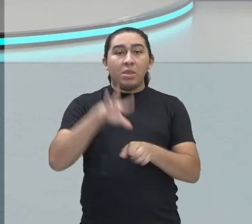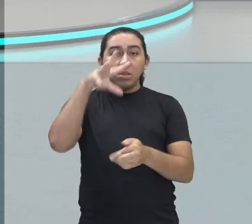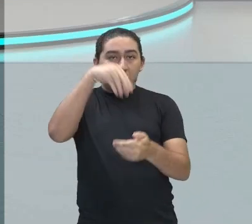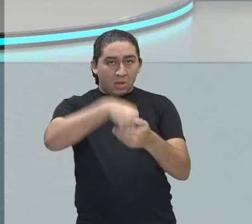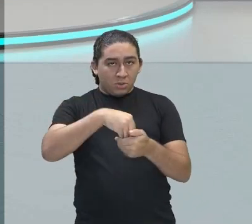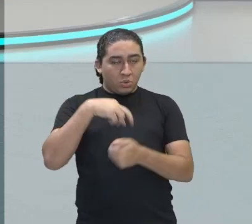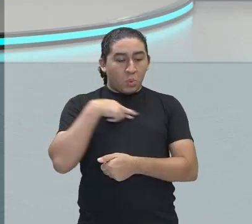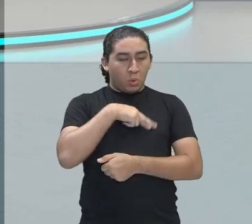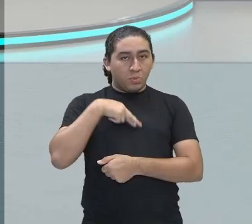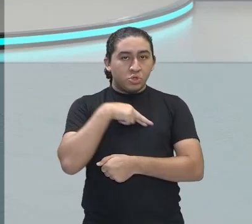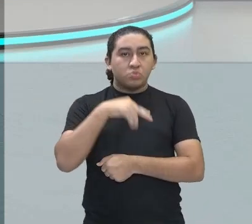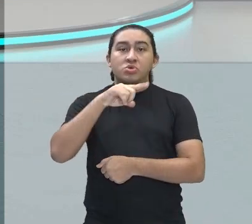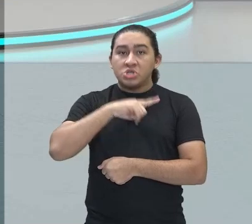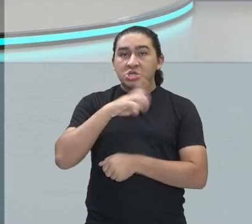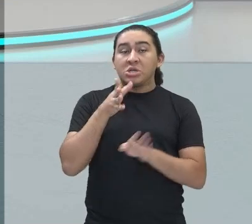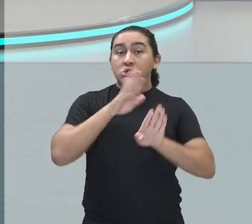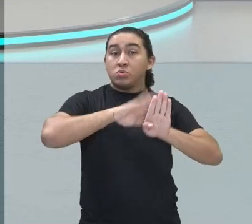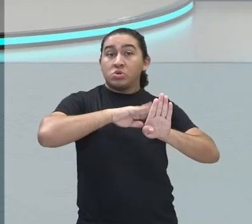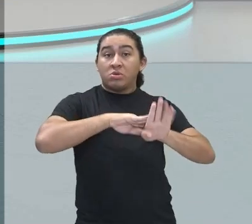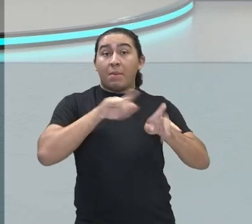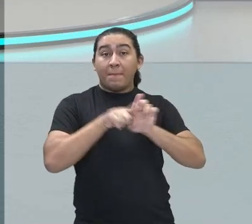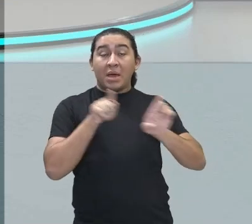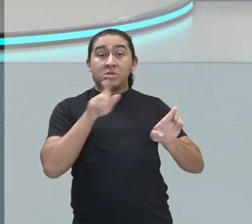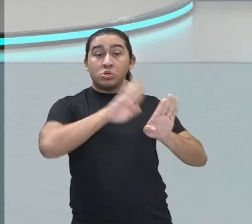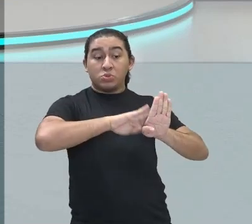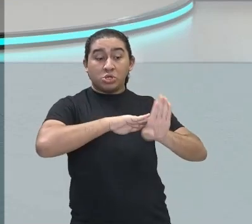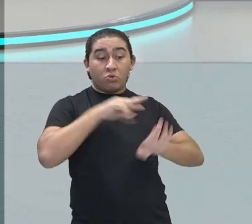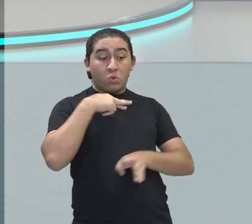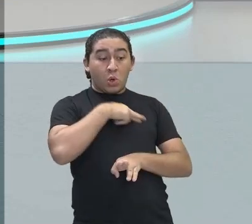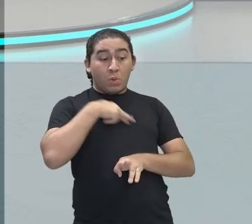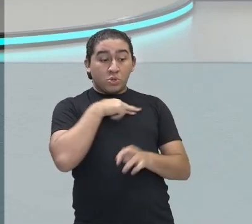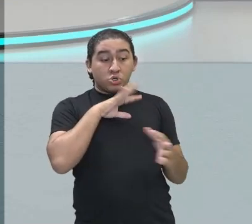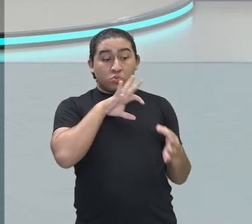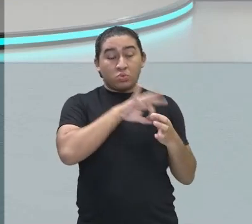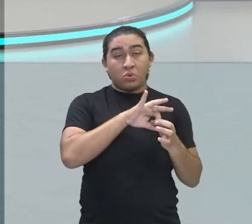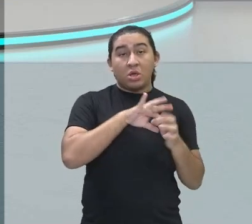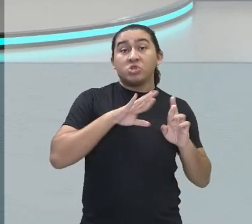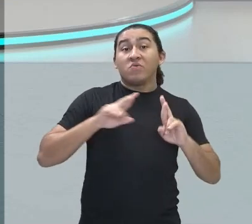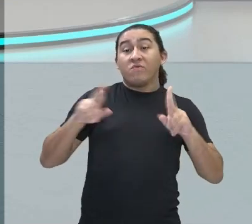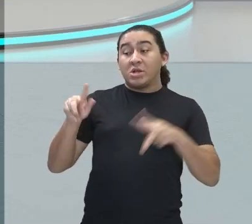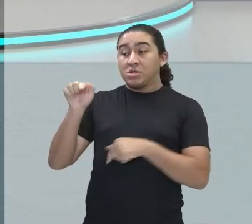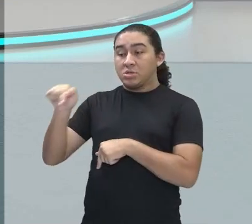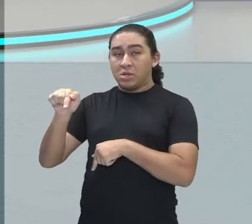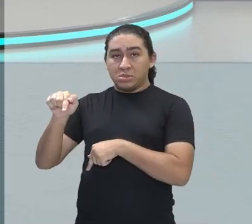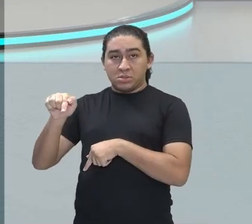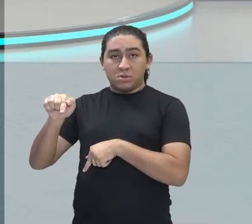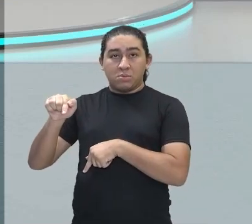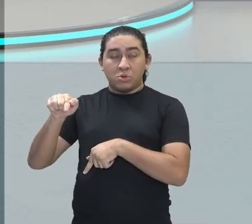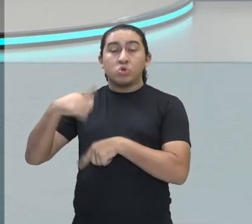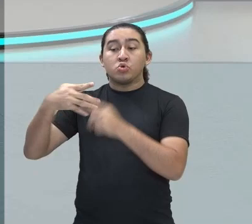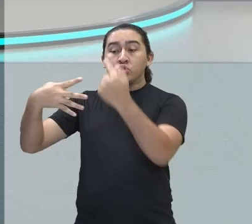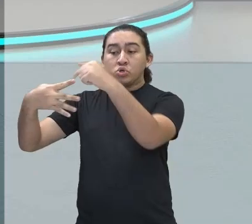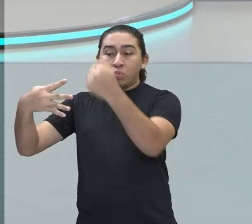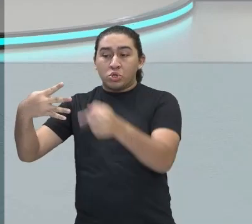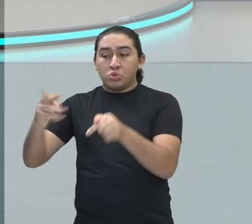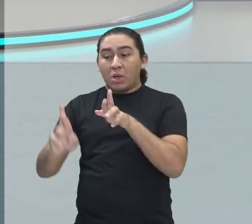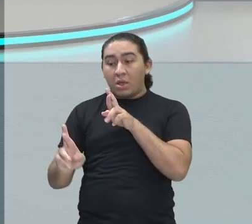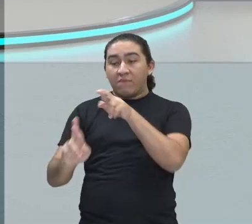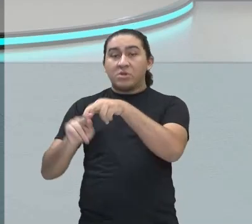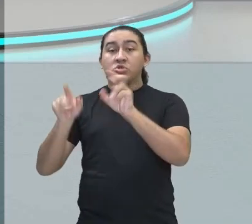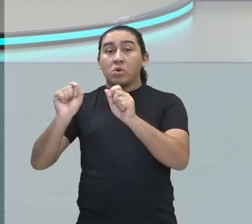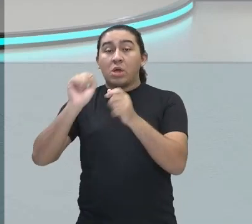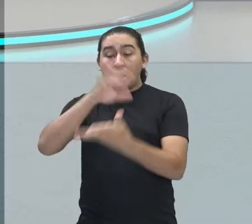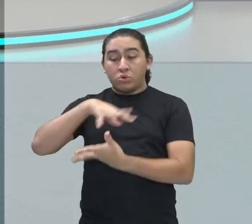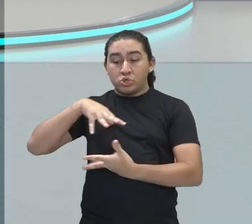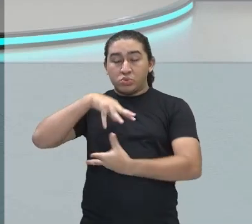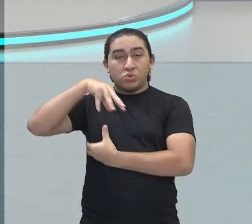havia subjetividade, mas essa subjetividade do simbolismo está relacionado ao espiritual.